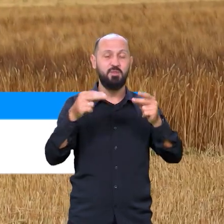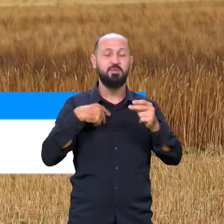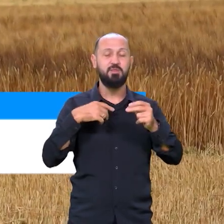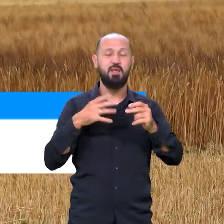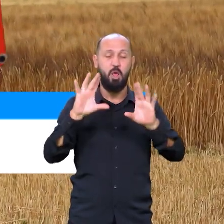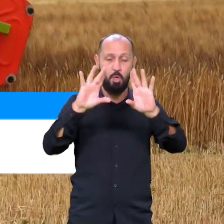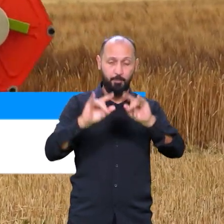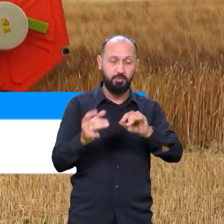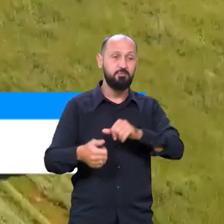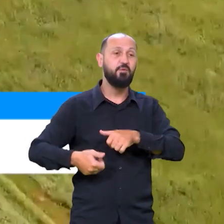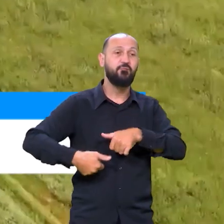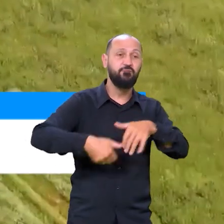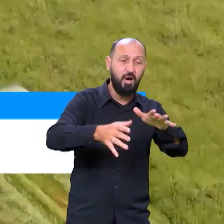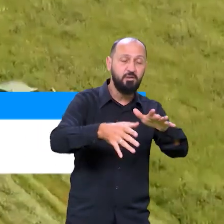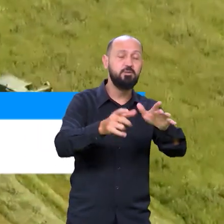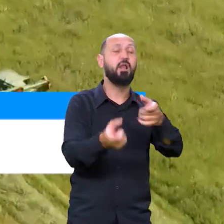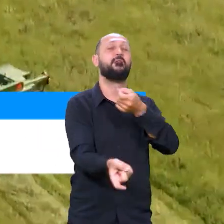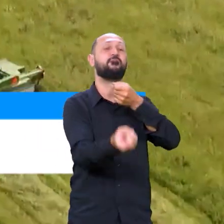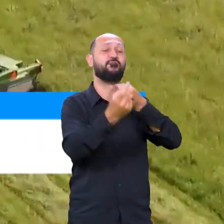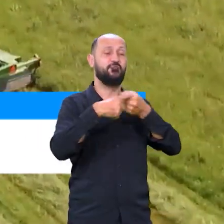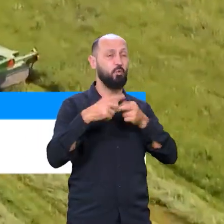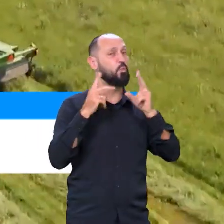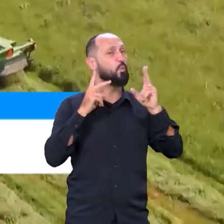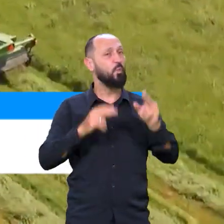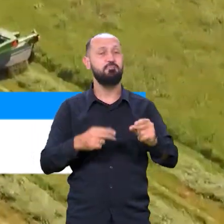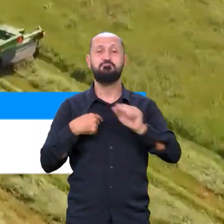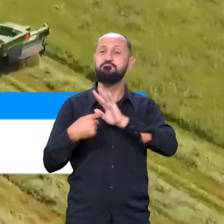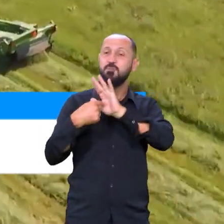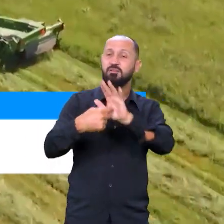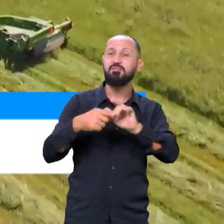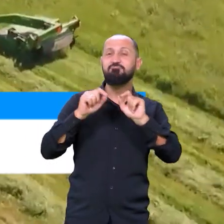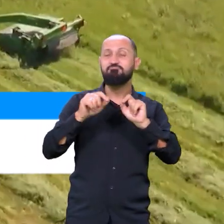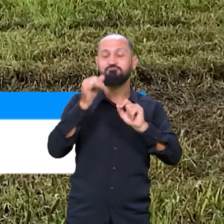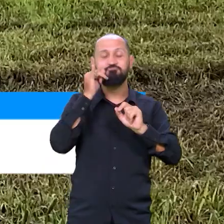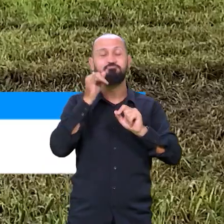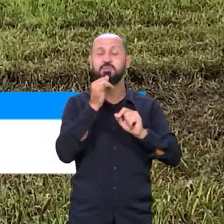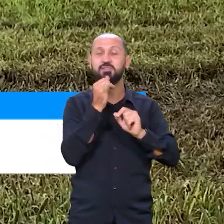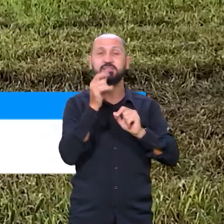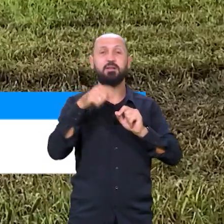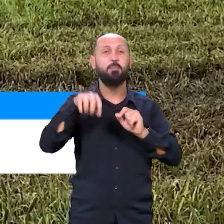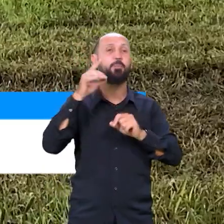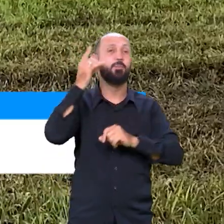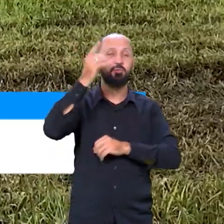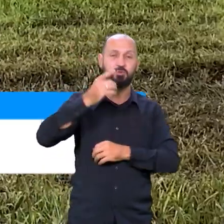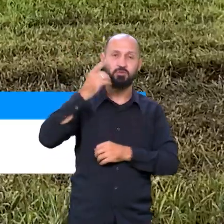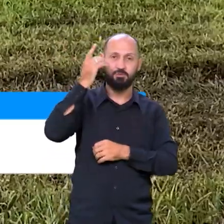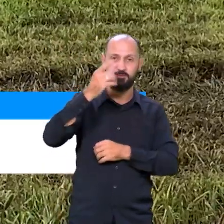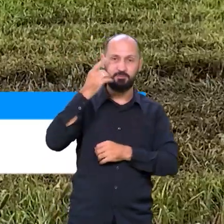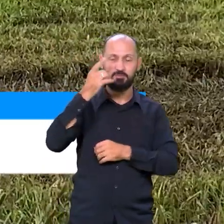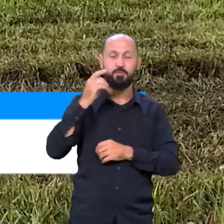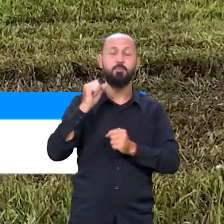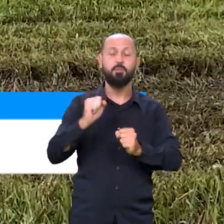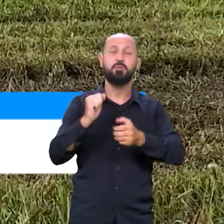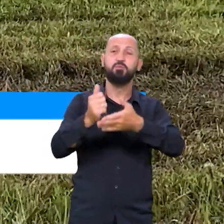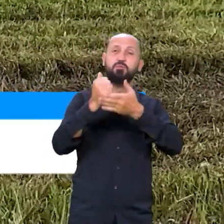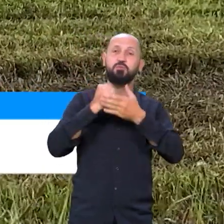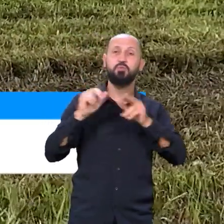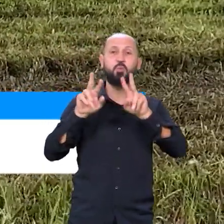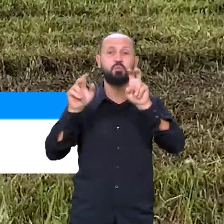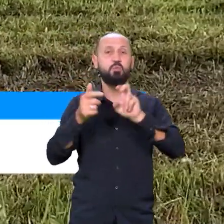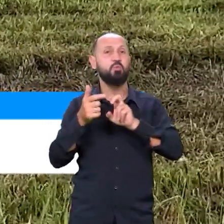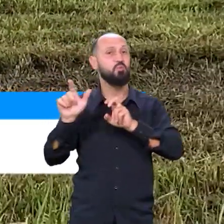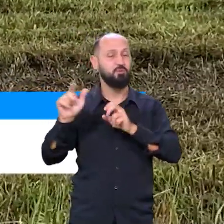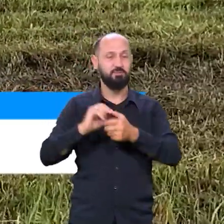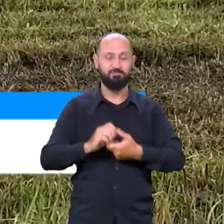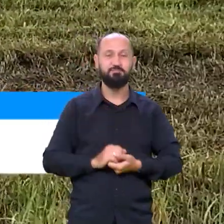94% das embalagens vazias que vão para o campo, hoje elas retornam. Então, é mostrar para os deputados e poder nos